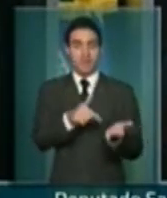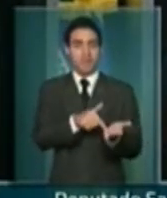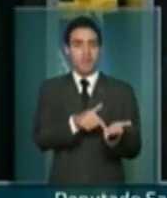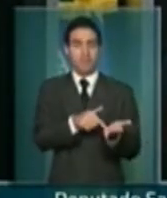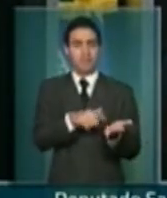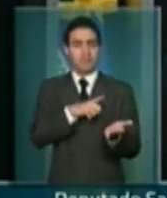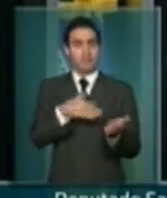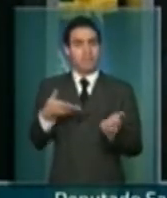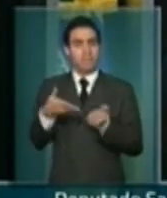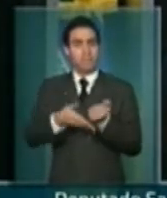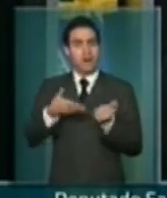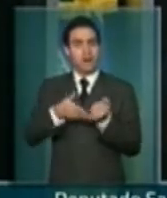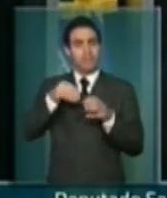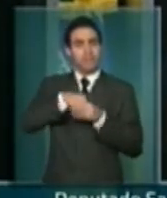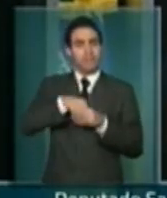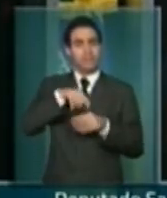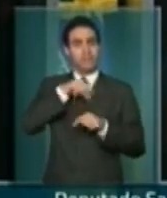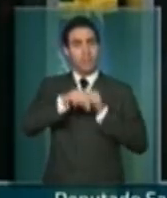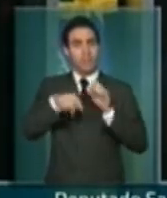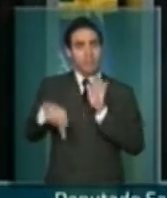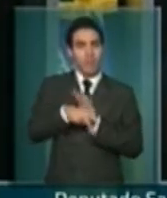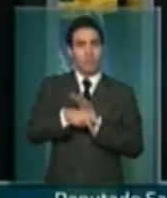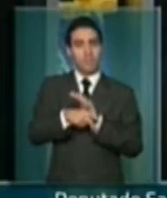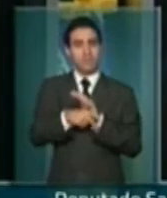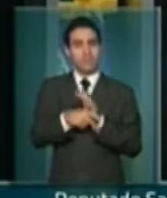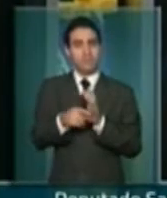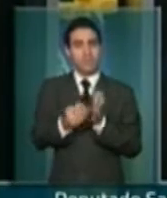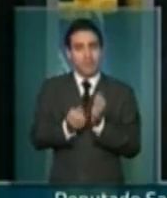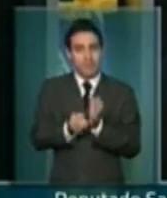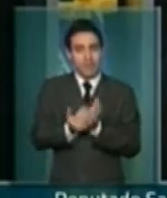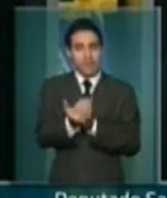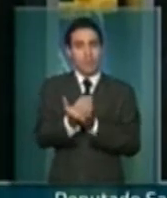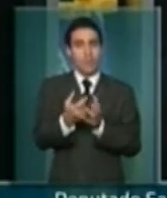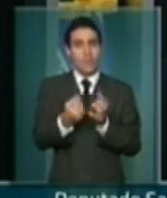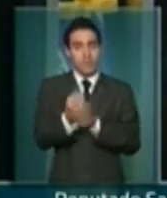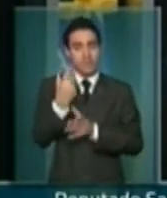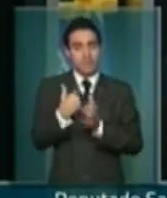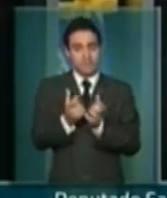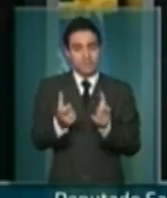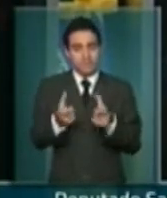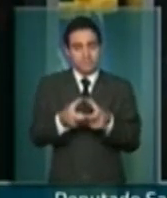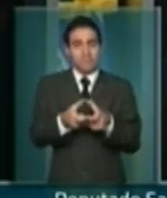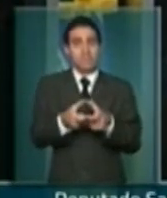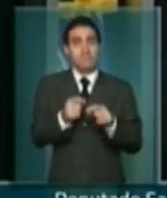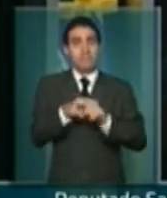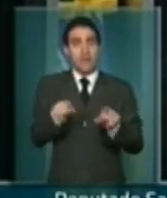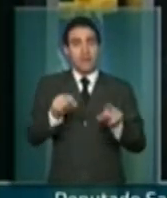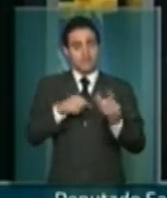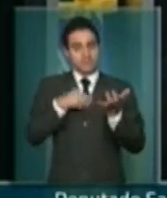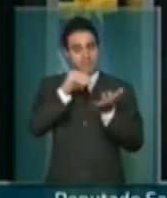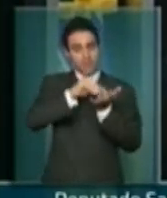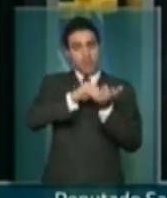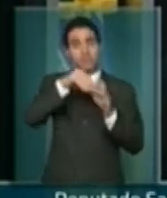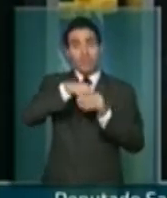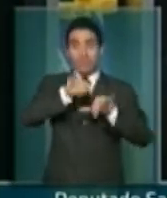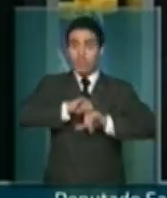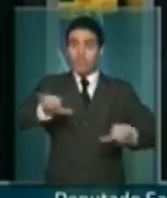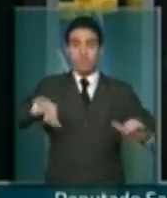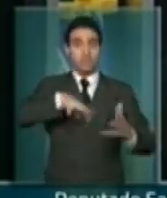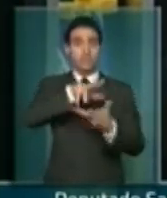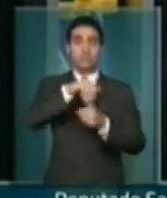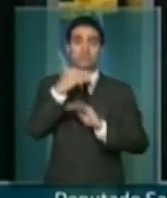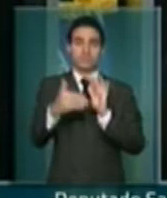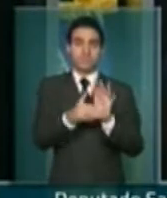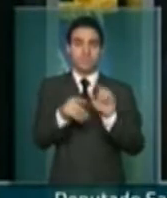essência, um jornal da província, mas que é, no seu conteúdo, um jornal universal pelos valores que